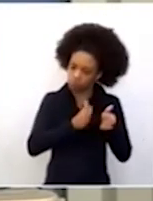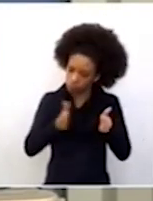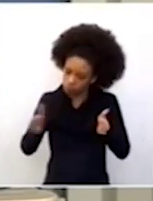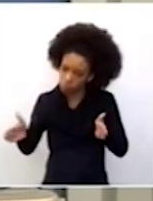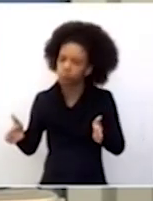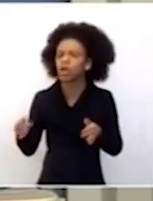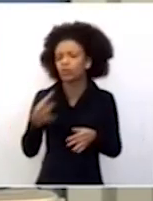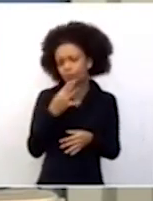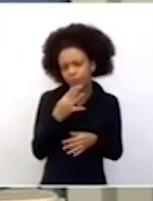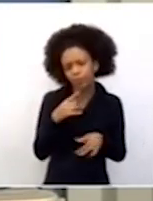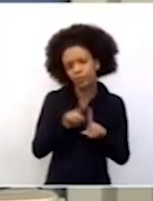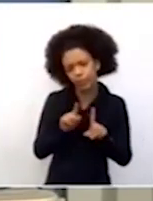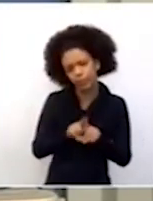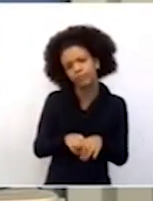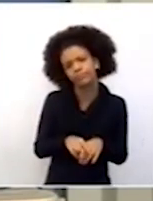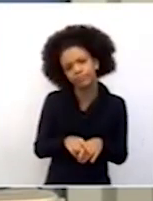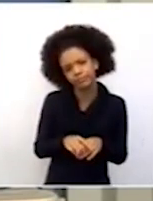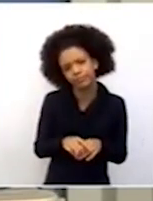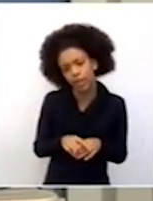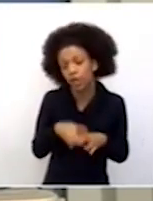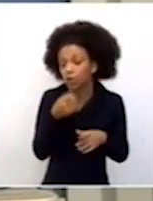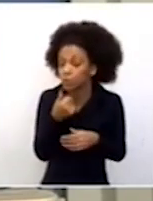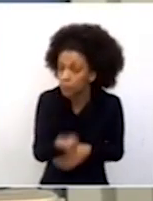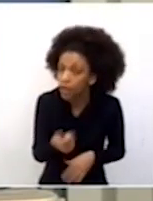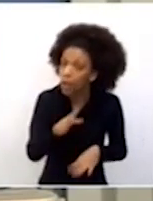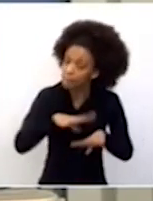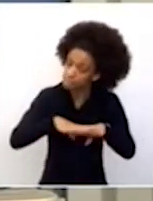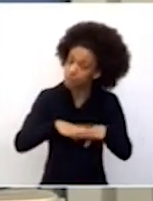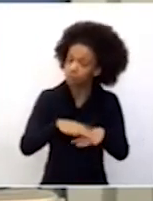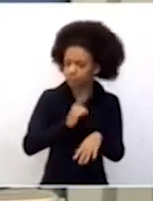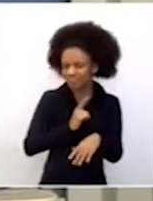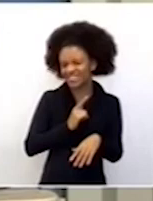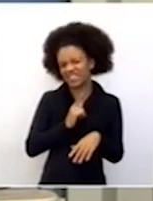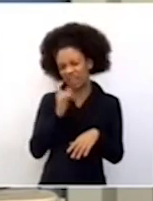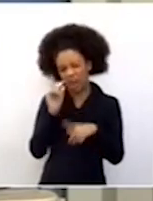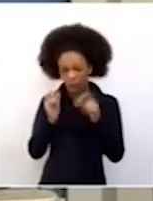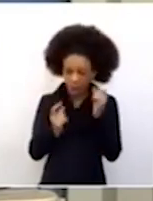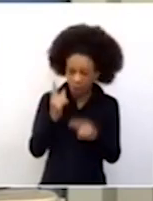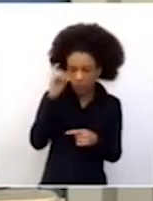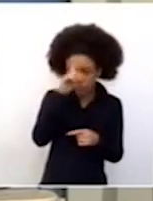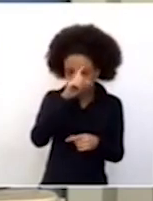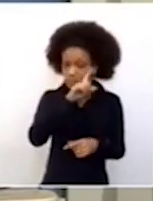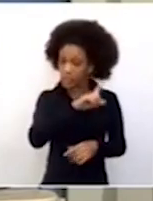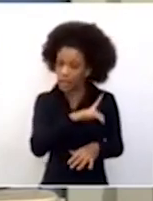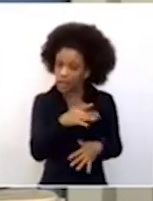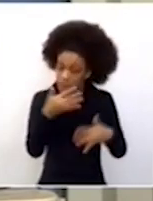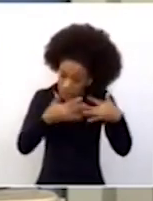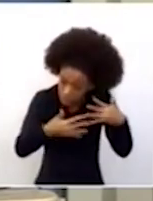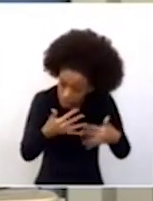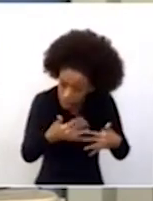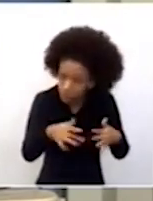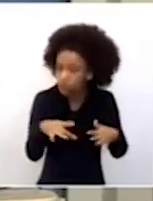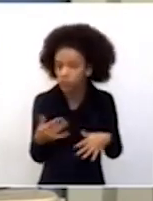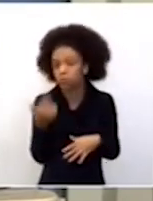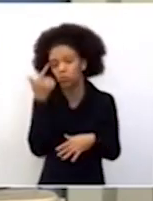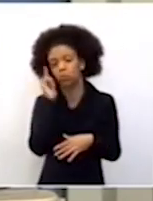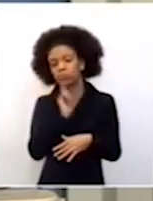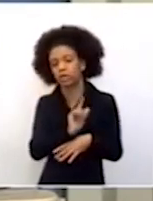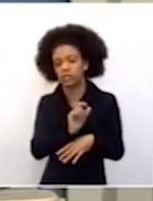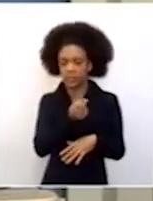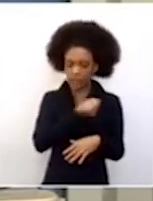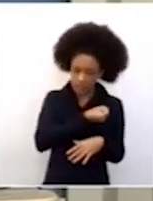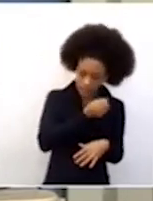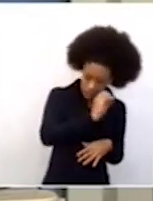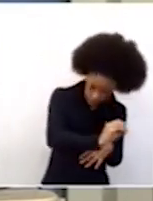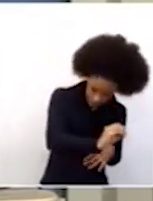do conhecimento, né? Tudo bem que a matemática, ela tem a sua abstração, né? Você não consegue pegar o número 1, né? Você não consegue pegar o número 0,